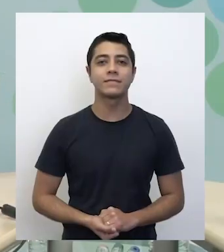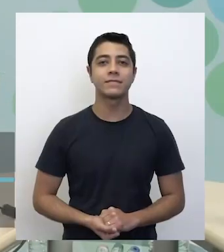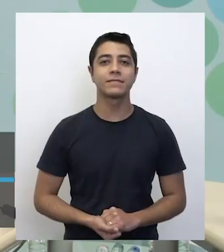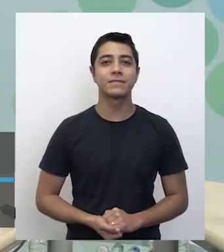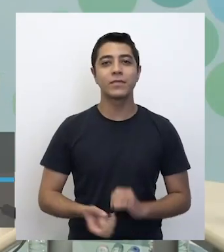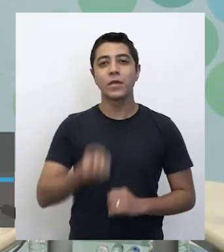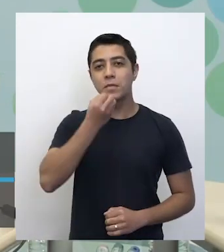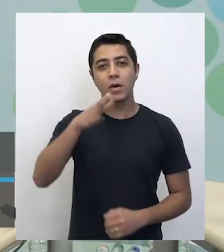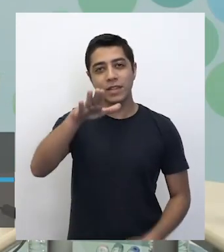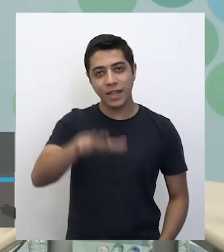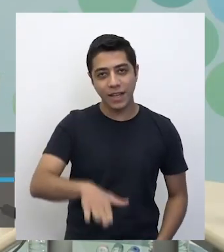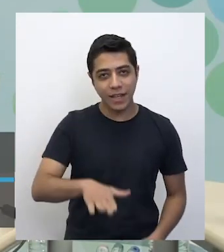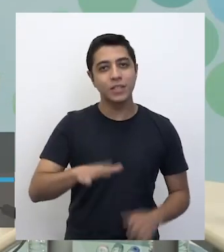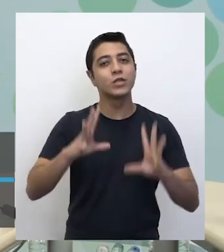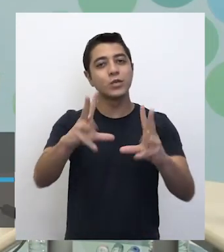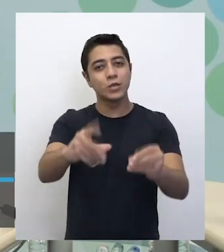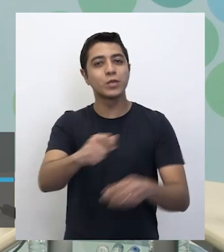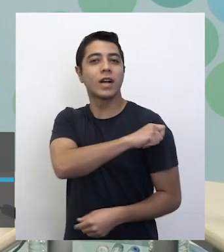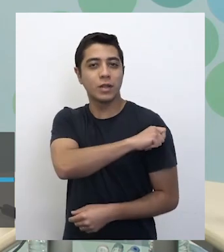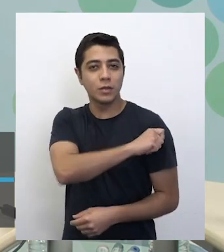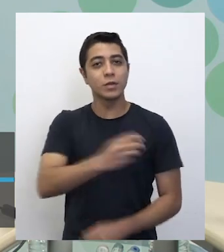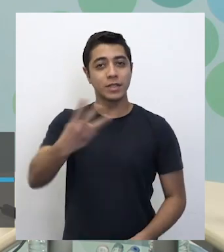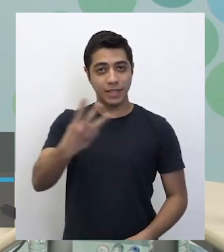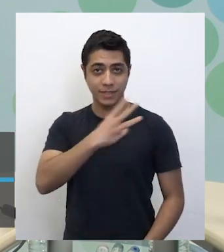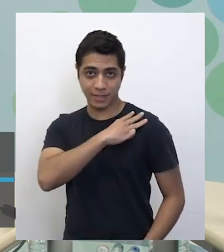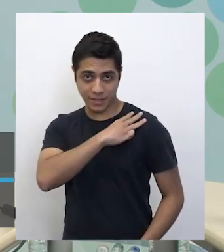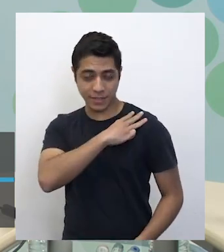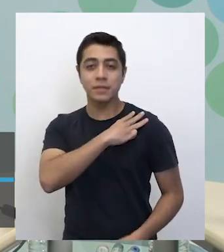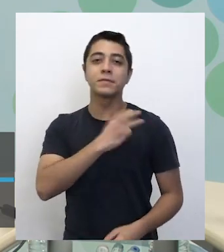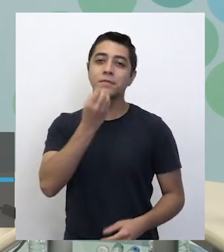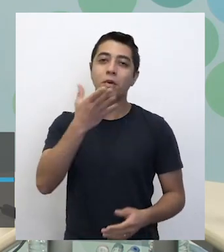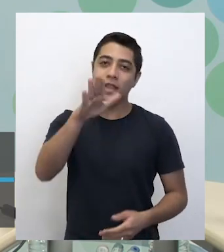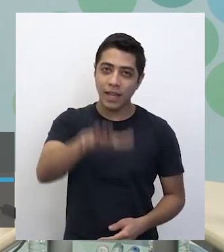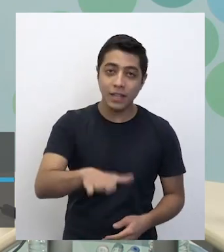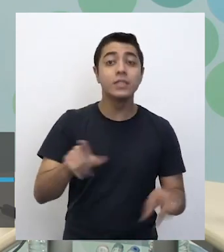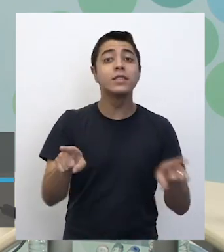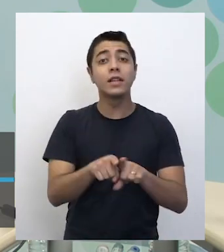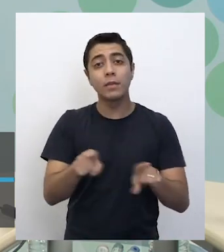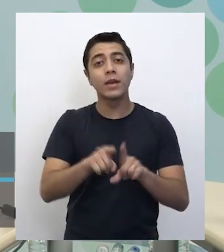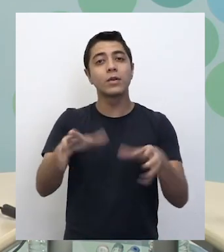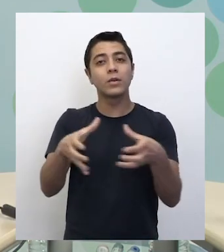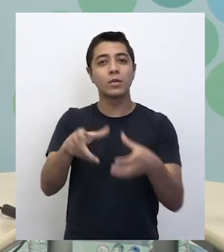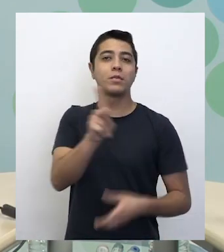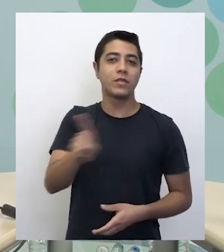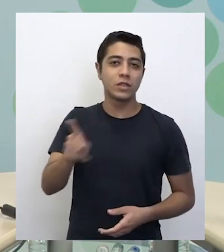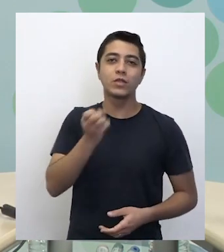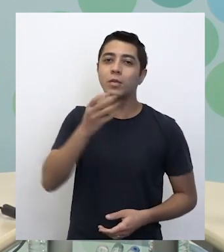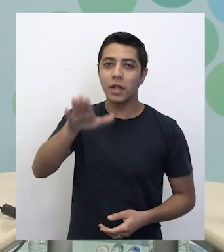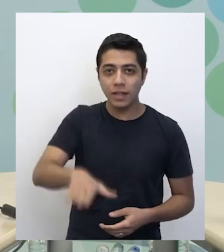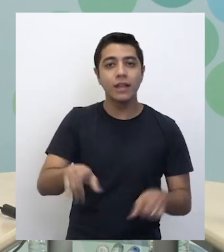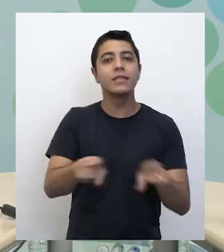Boa tarde, queridos alunos da terceira série do ensino médio. Boa tarde aos colegas professores, aos pais que